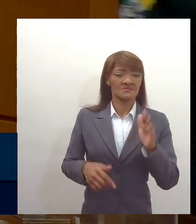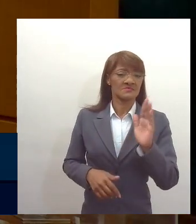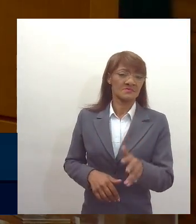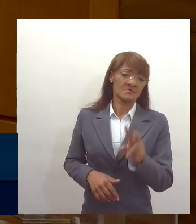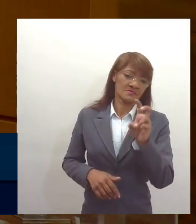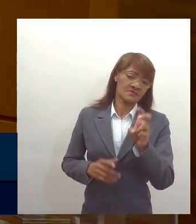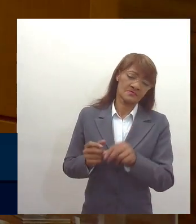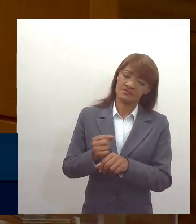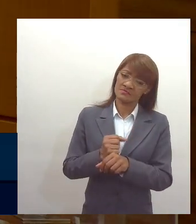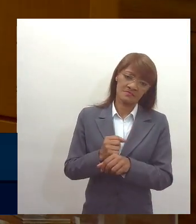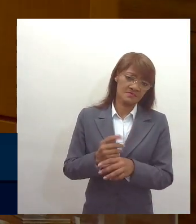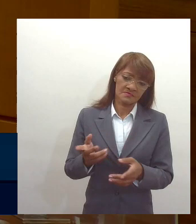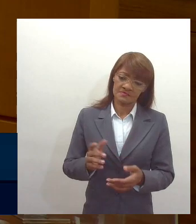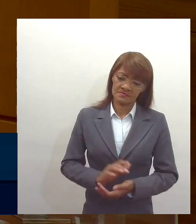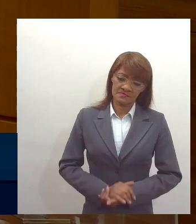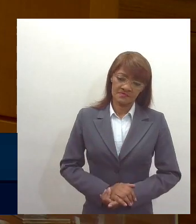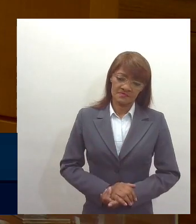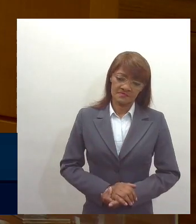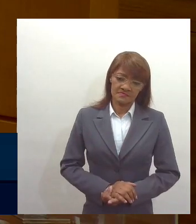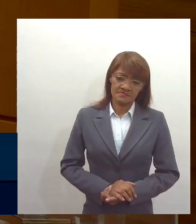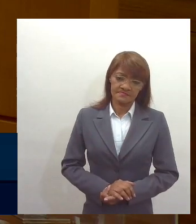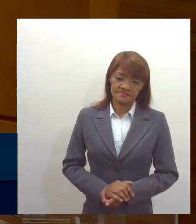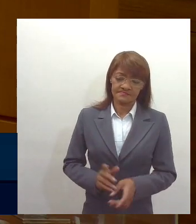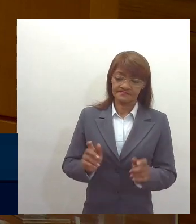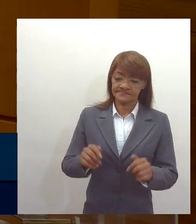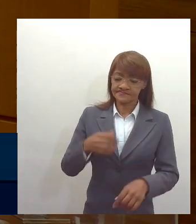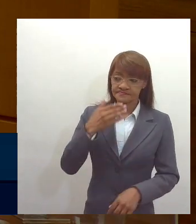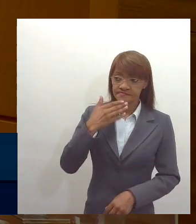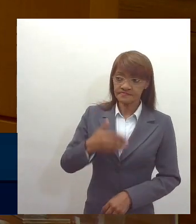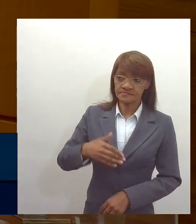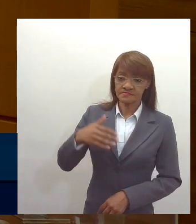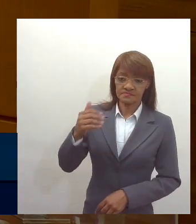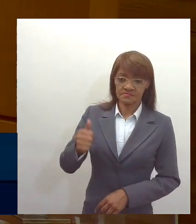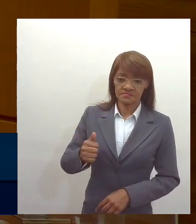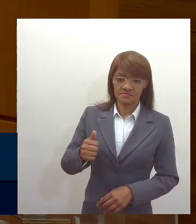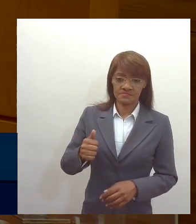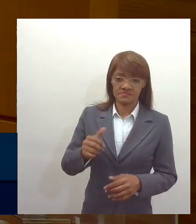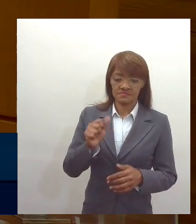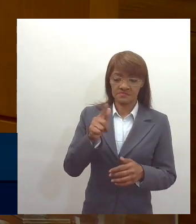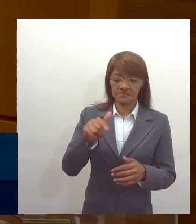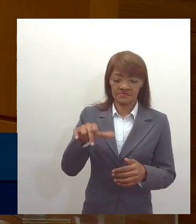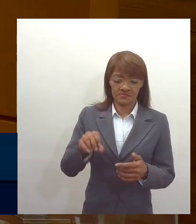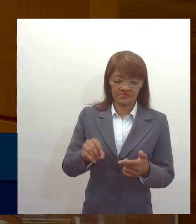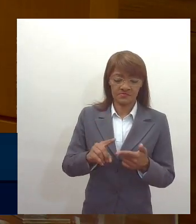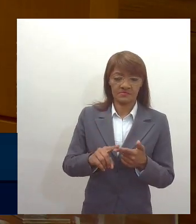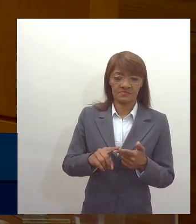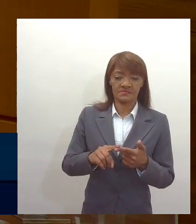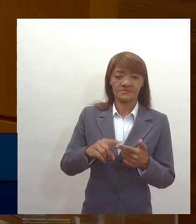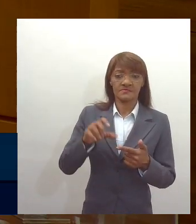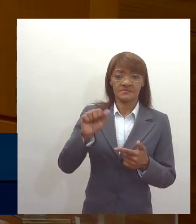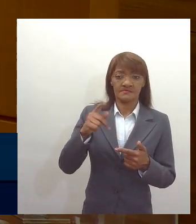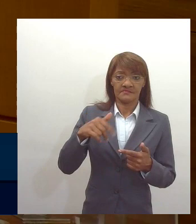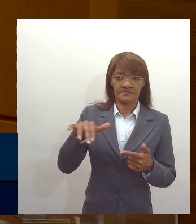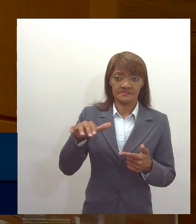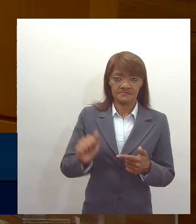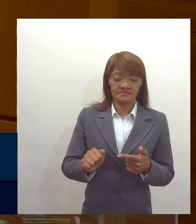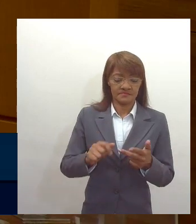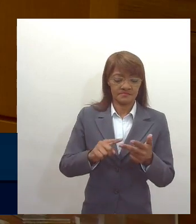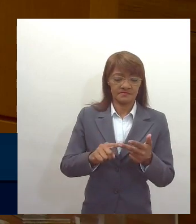abastecimento de água, São Miguel do Aleixo, Nossa Senhora Aparecida, Ribeirópolis, Moita Bonita e Nossa Senhora das Dores,